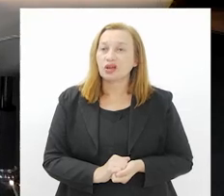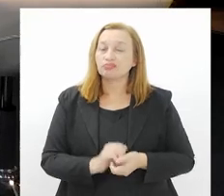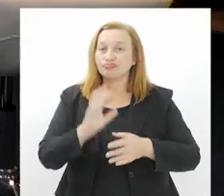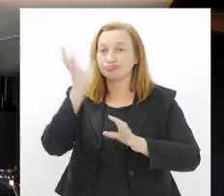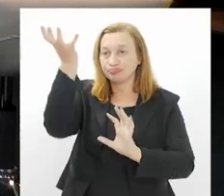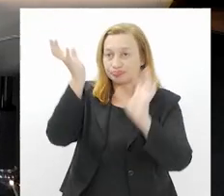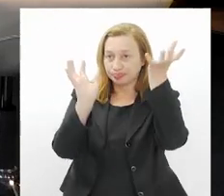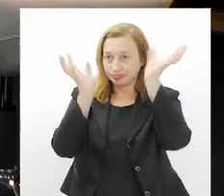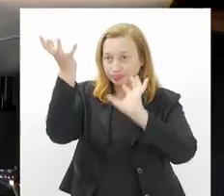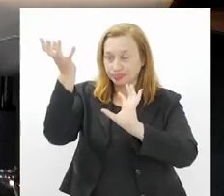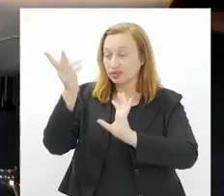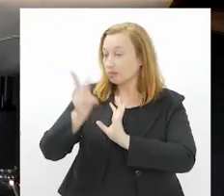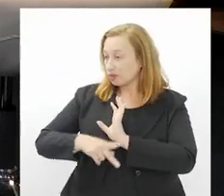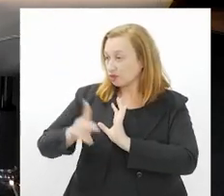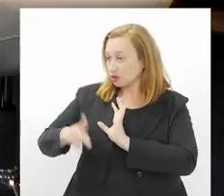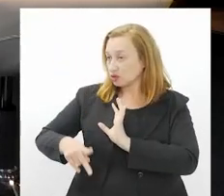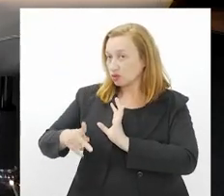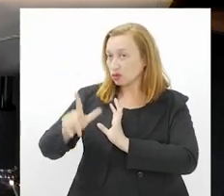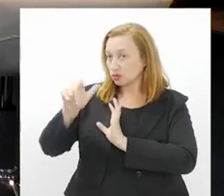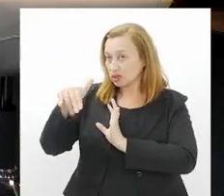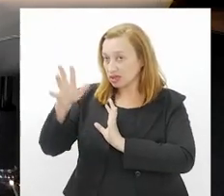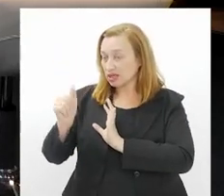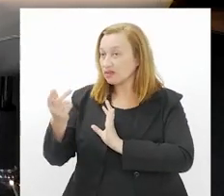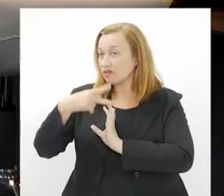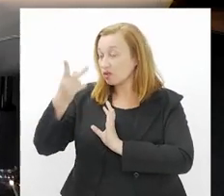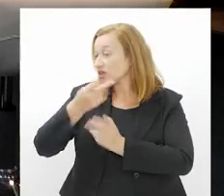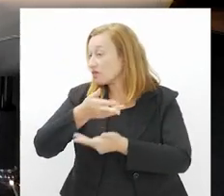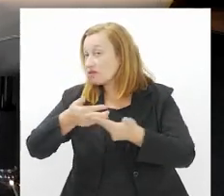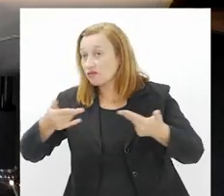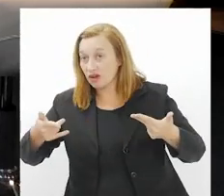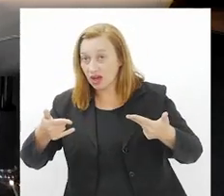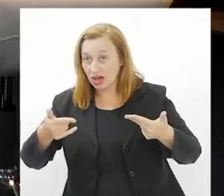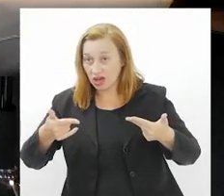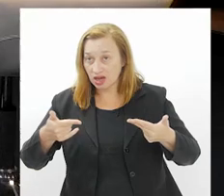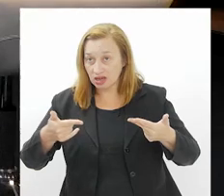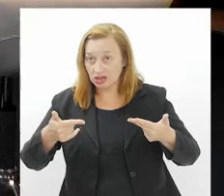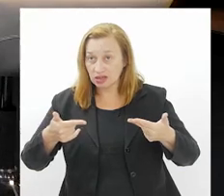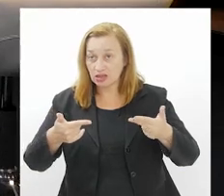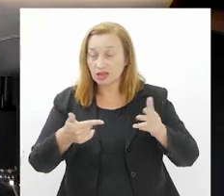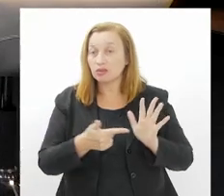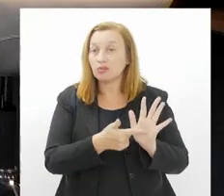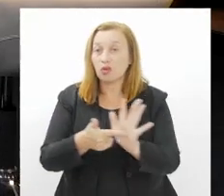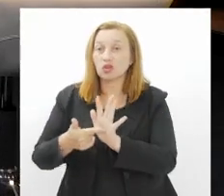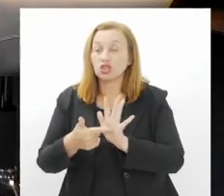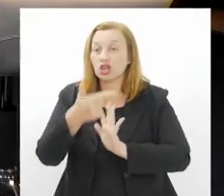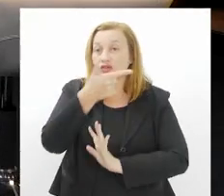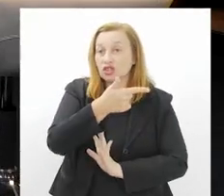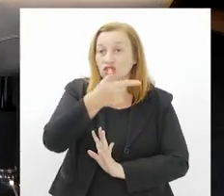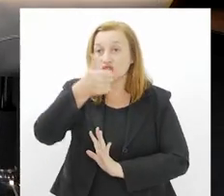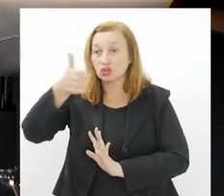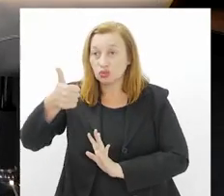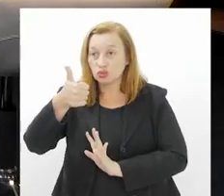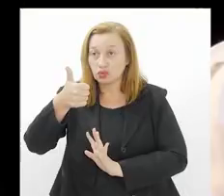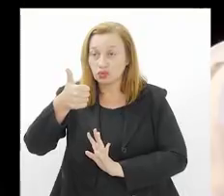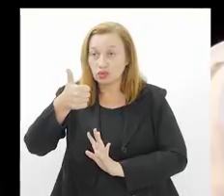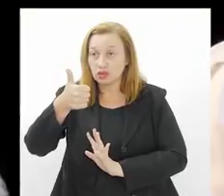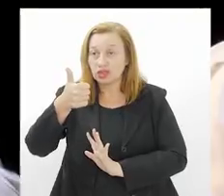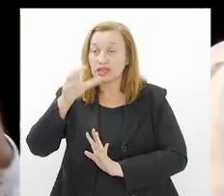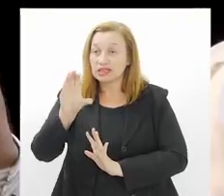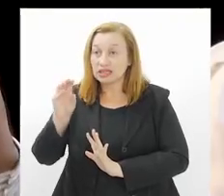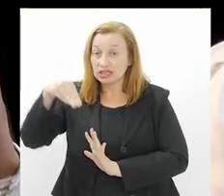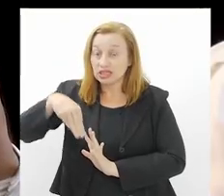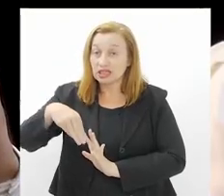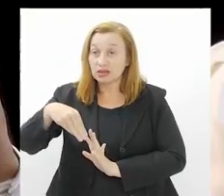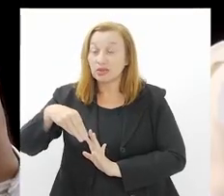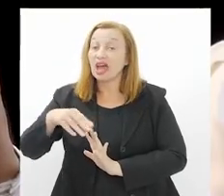mudança climática, como a professora Luciana falou, ele tem vários cenários. Né? Esse cenário de 21 centímetros é se a gente continuar na